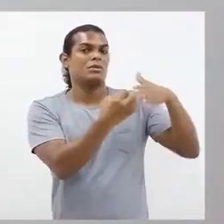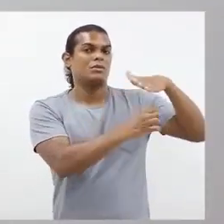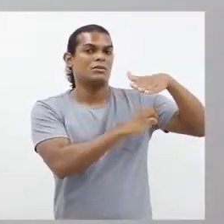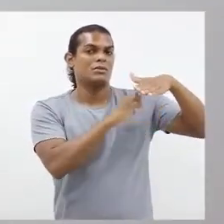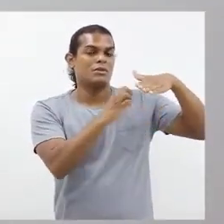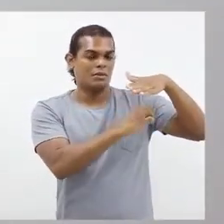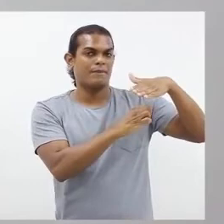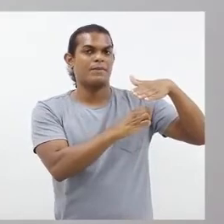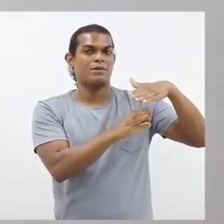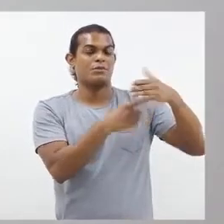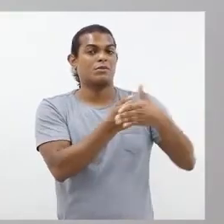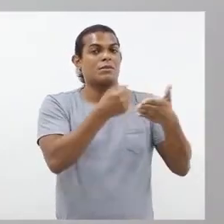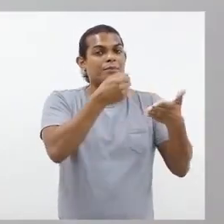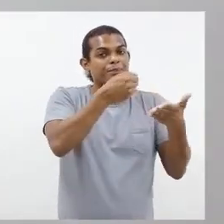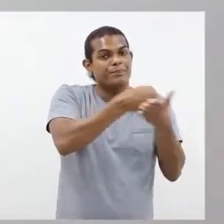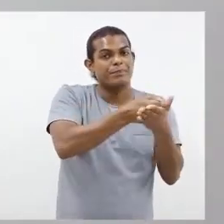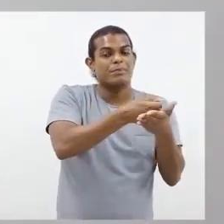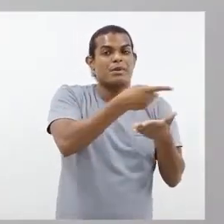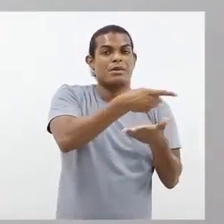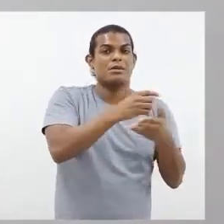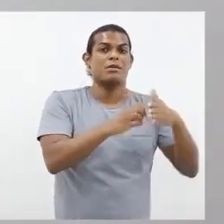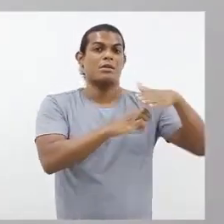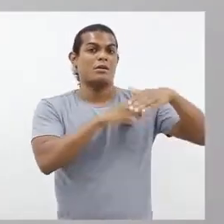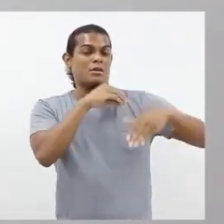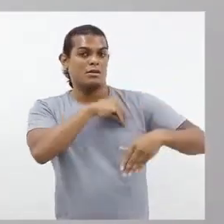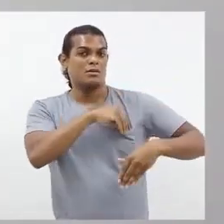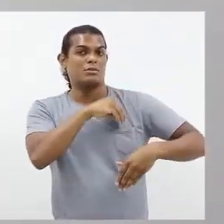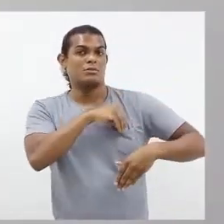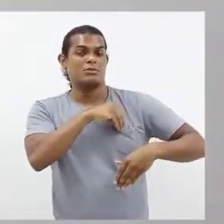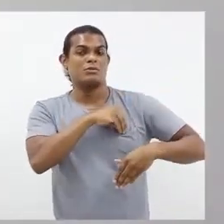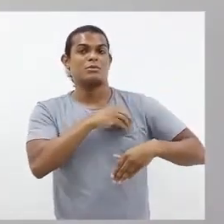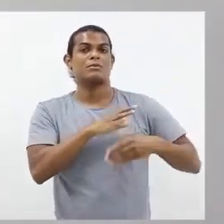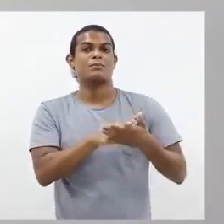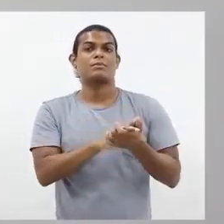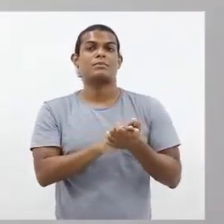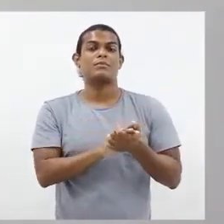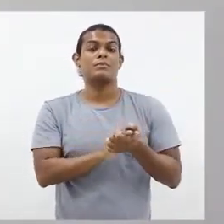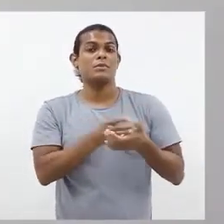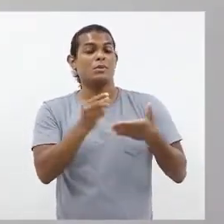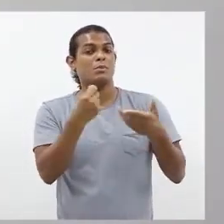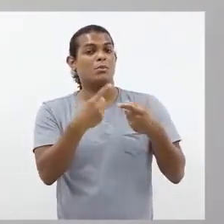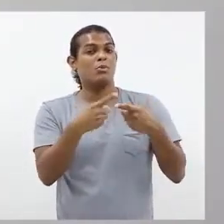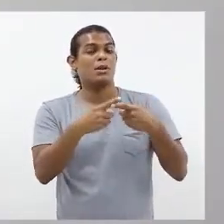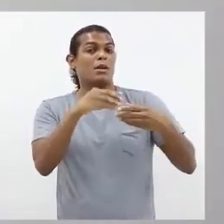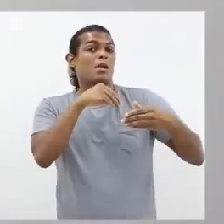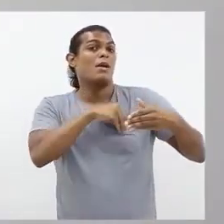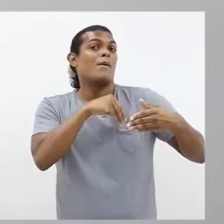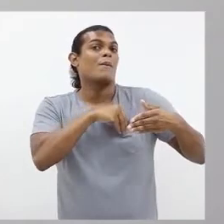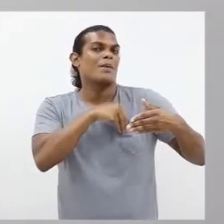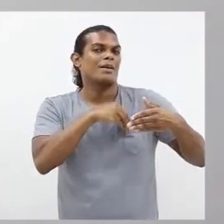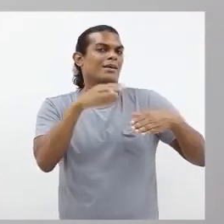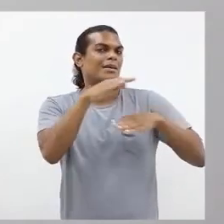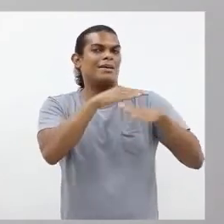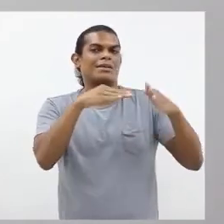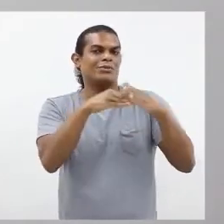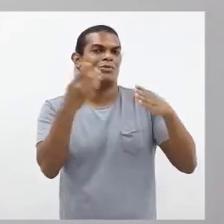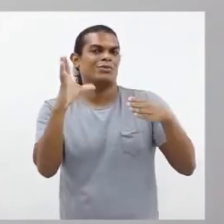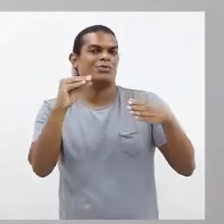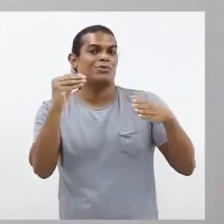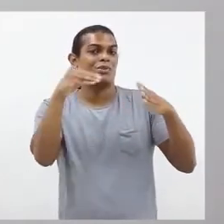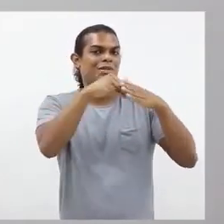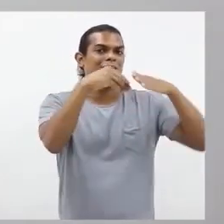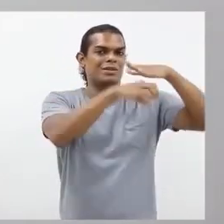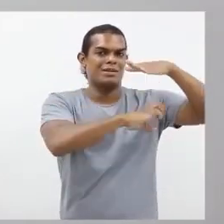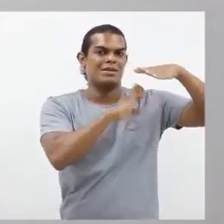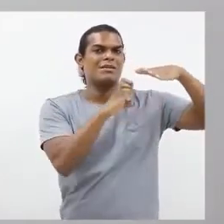pagamento desse salário, isso gera uma despesa, porque ao pagar o funcionário vai reduzir o benefício econômico